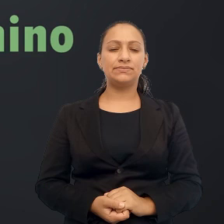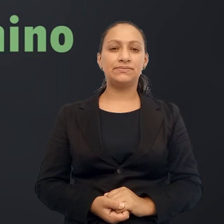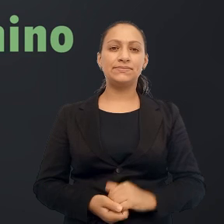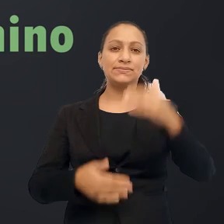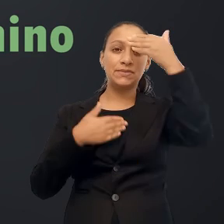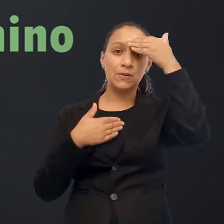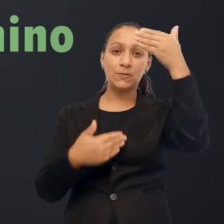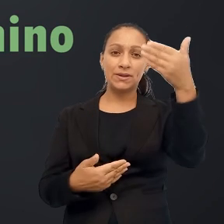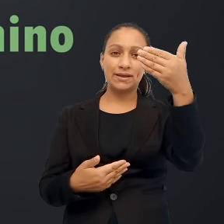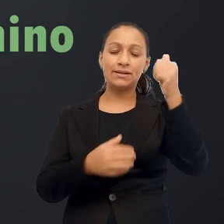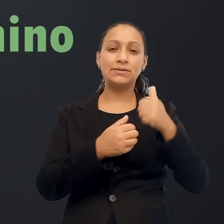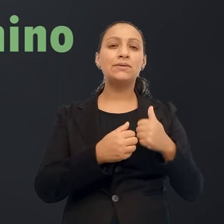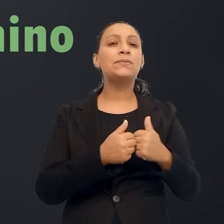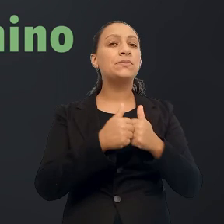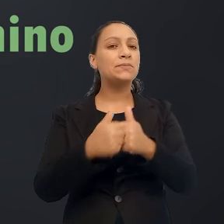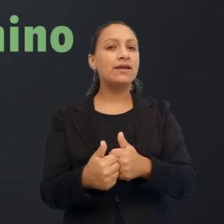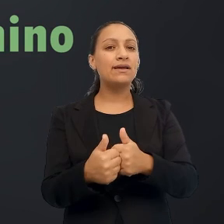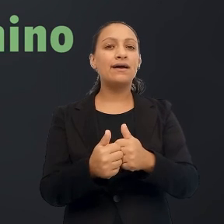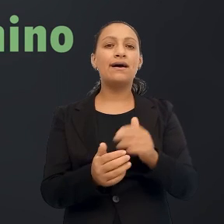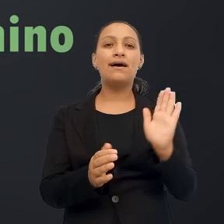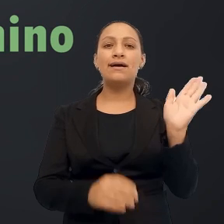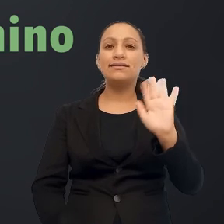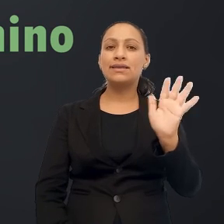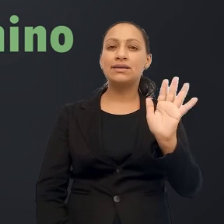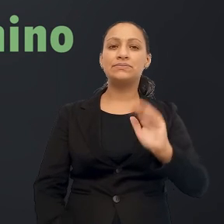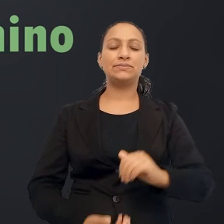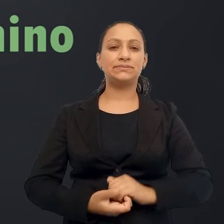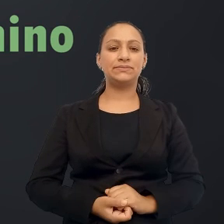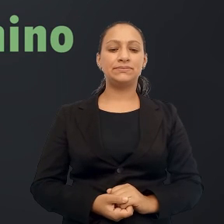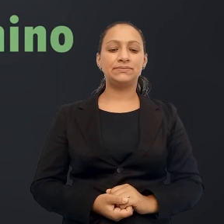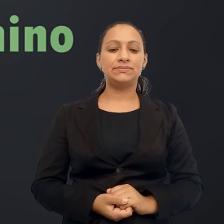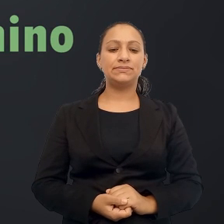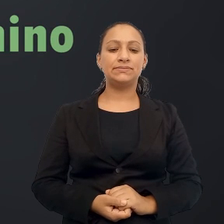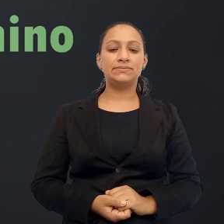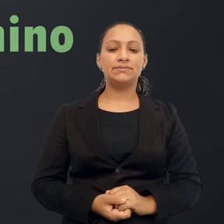Muito obrigada pela sua companhia. Até mais.